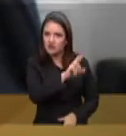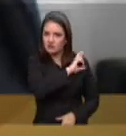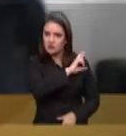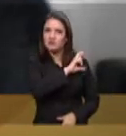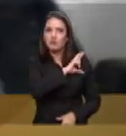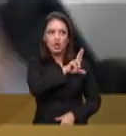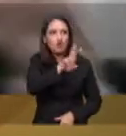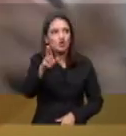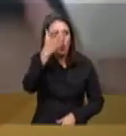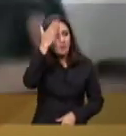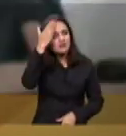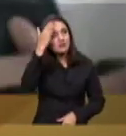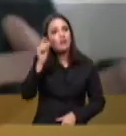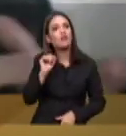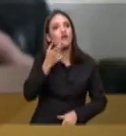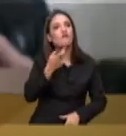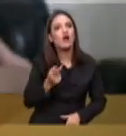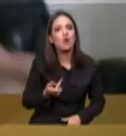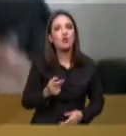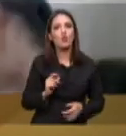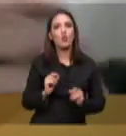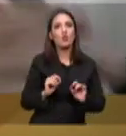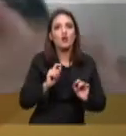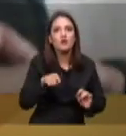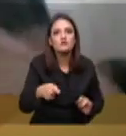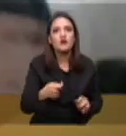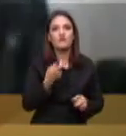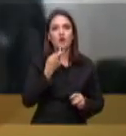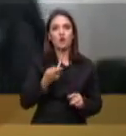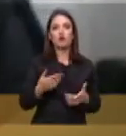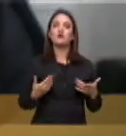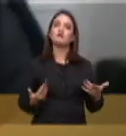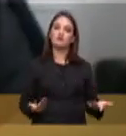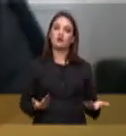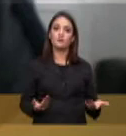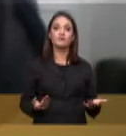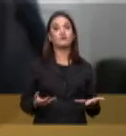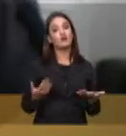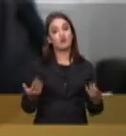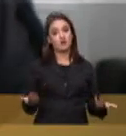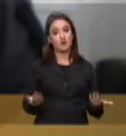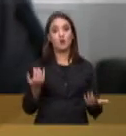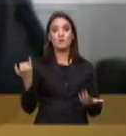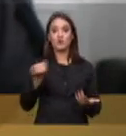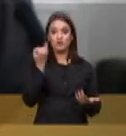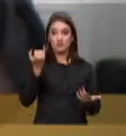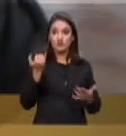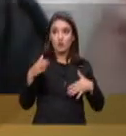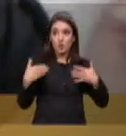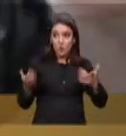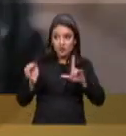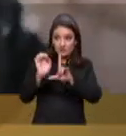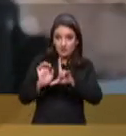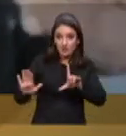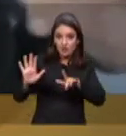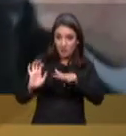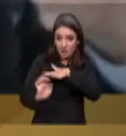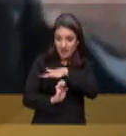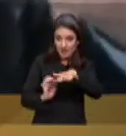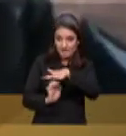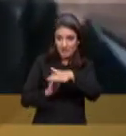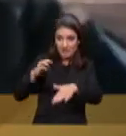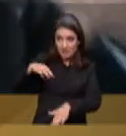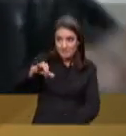responsabilidade. E também a necessidade, a partir dessa classificação como empresas de mídia,